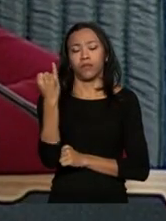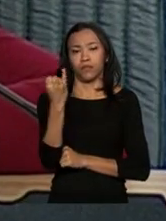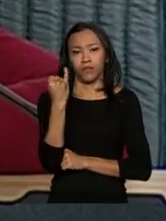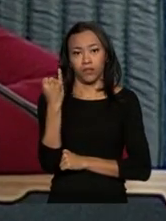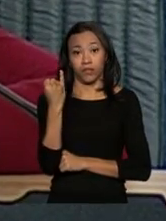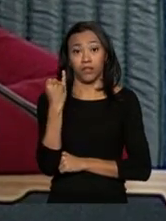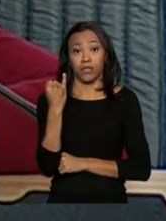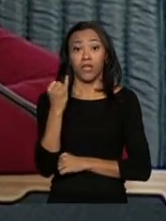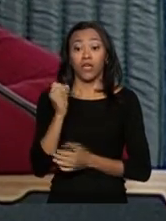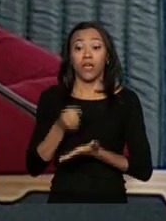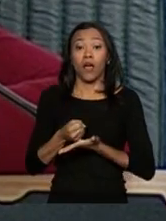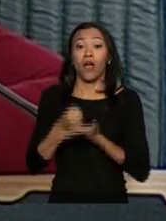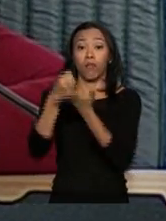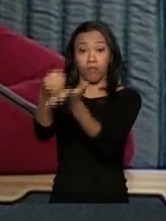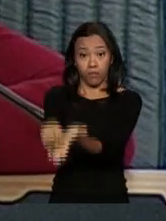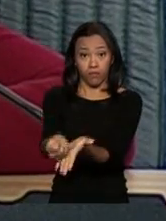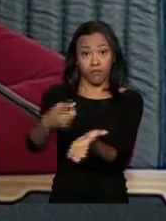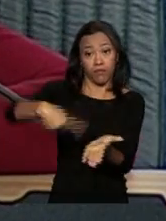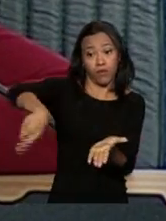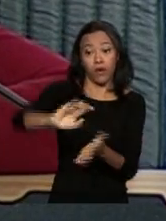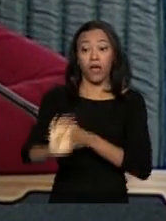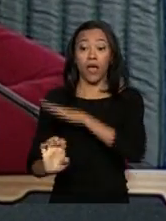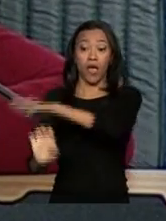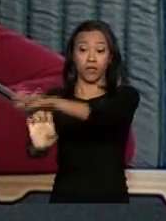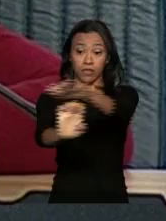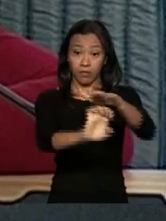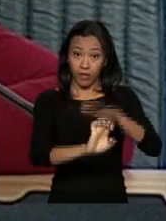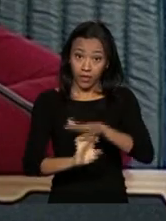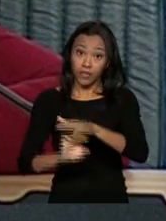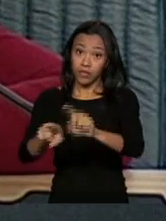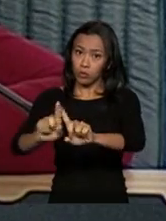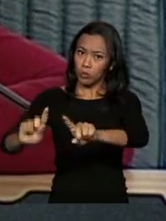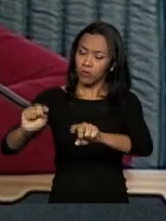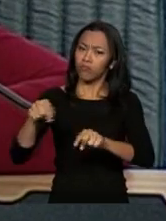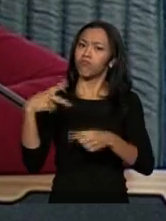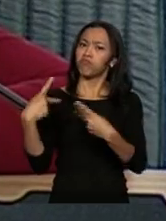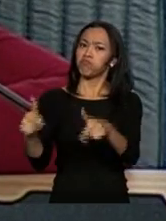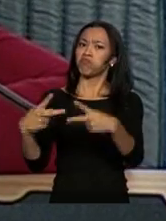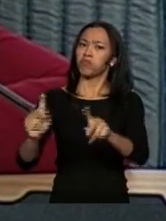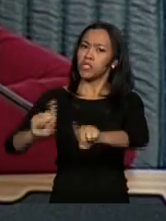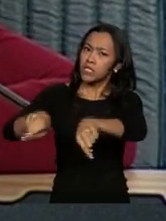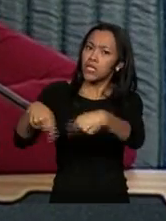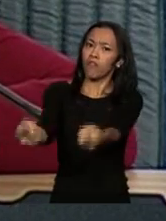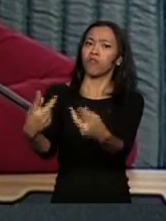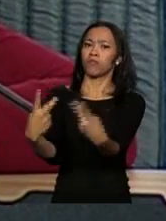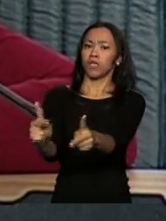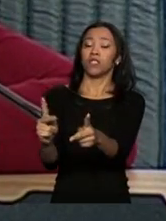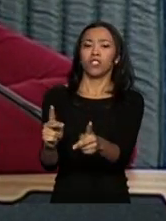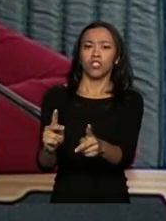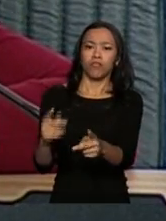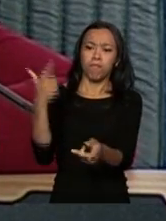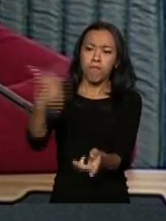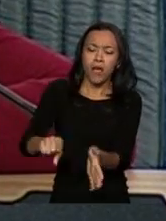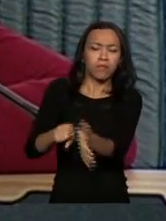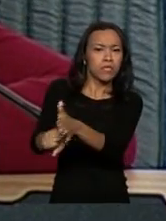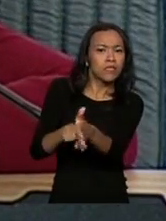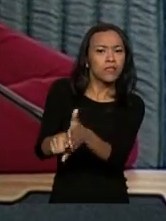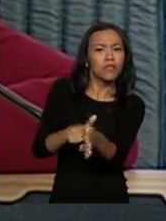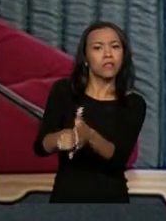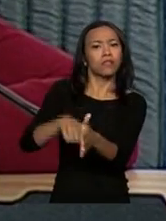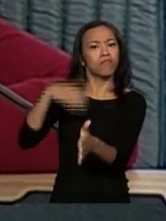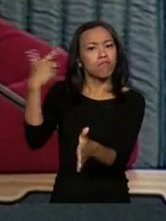trazem o setor privado eh levam ao setor privado o desafio também de investir em pesquisa e